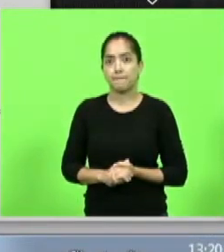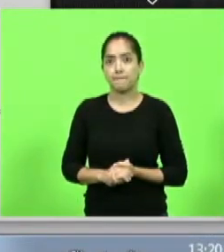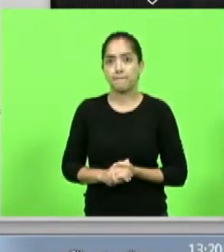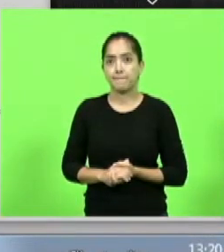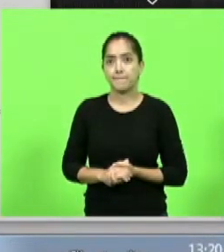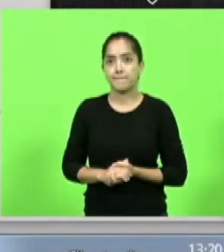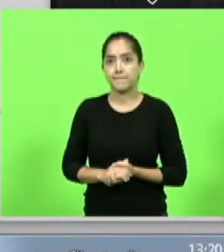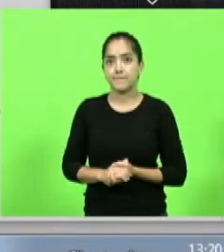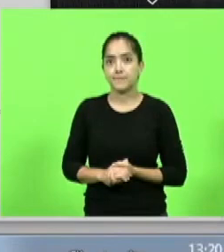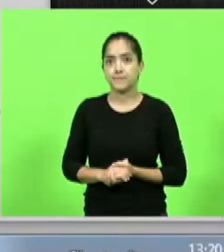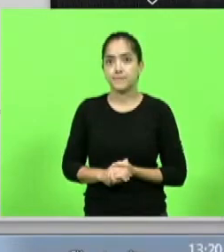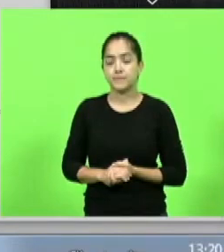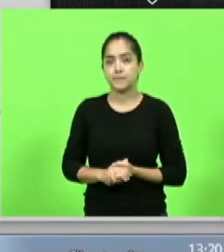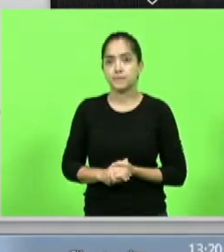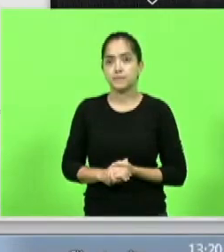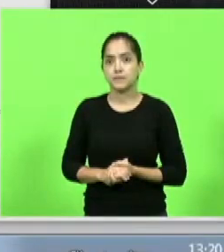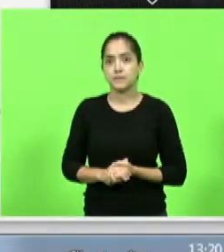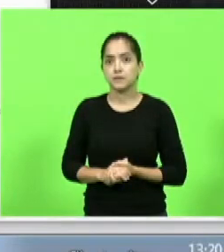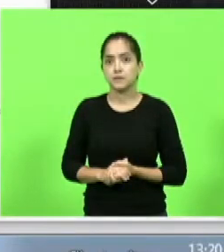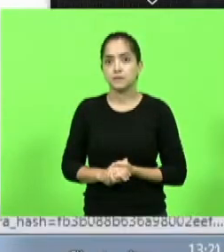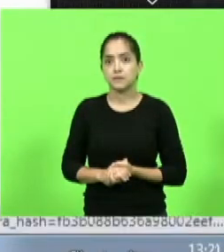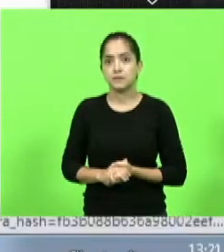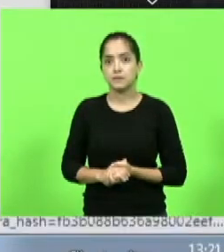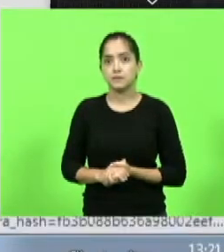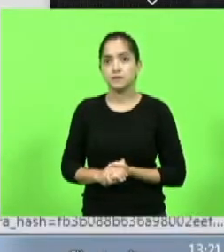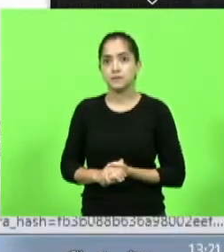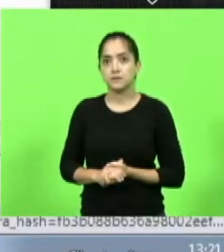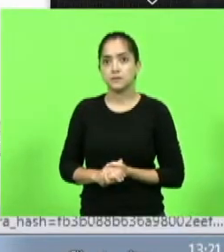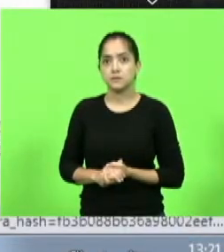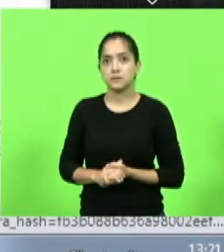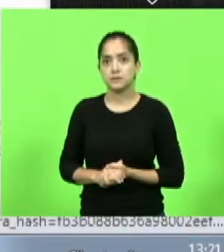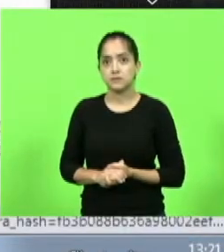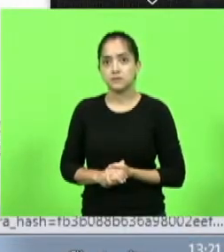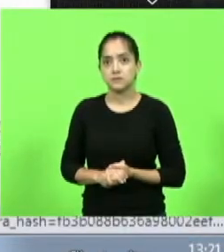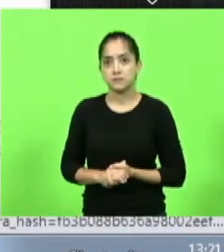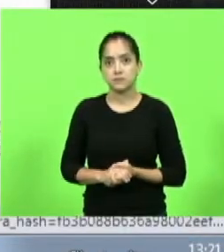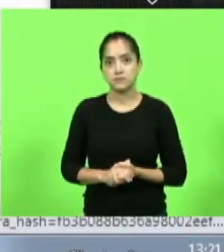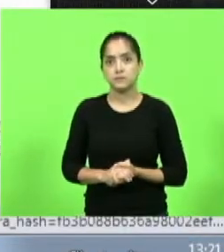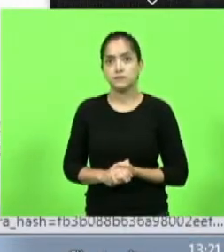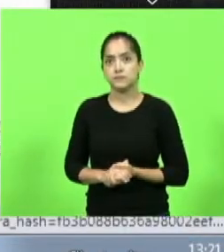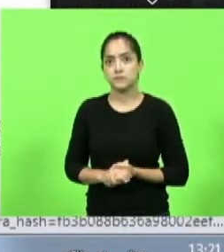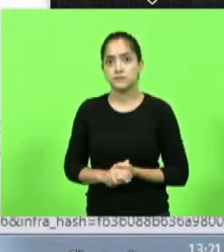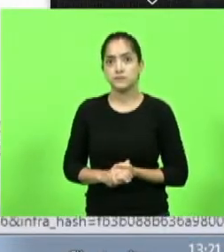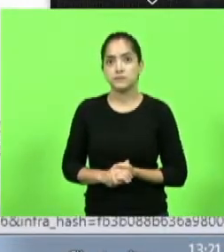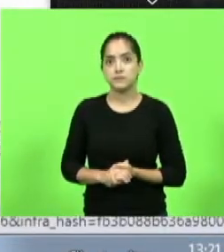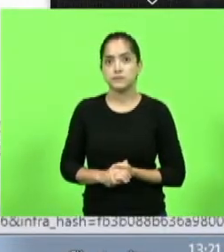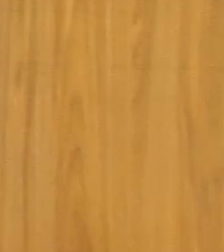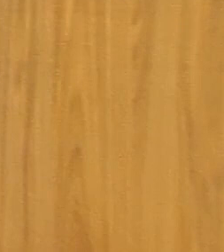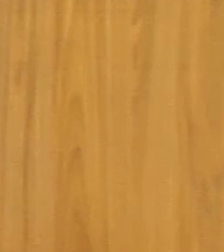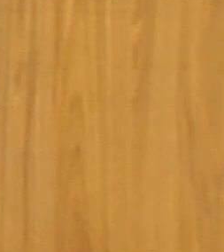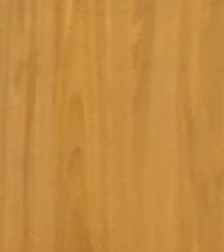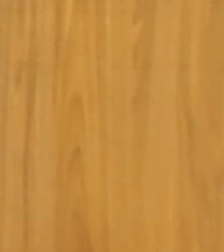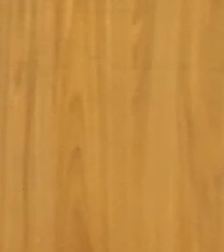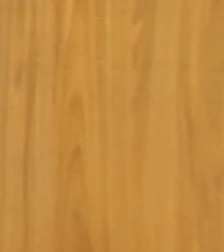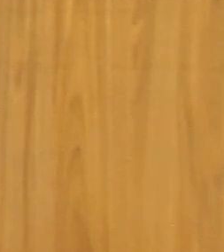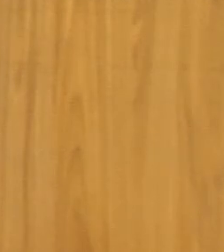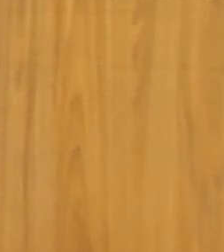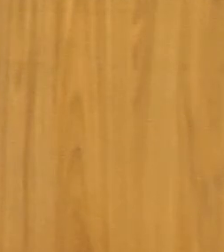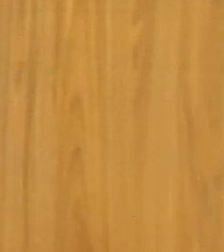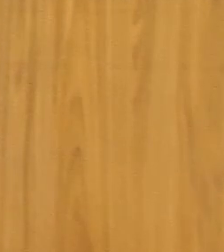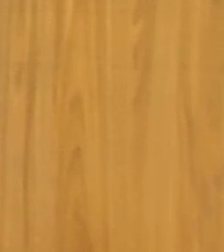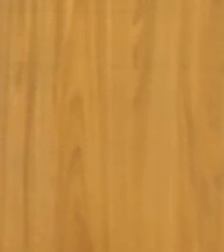durante a sessão e ressaltou a praticidade do novo sistema que tem o objetivo de aumentar a economia de recursos